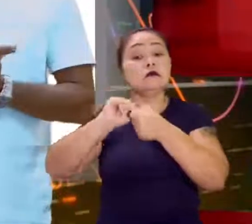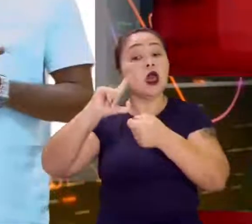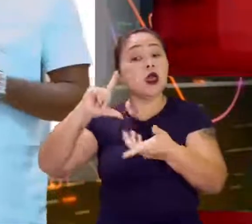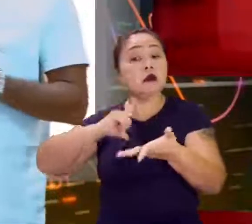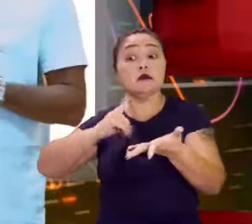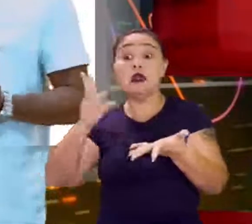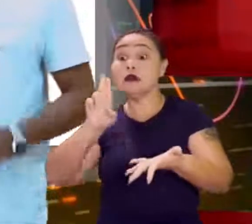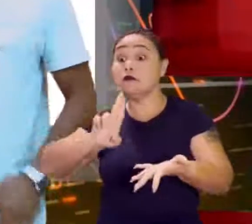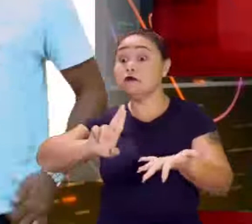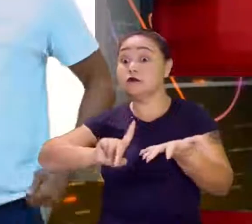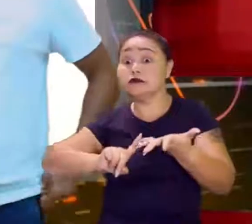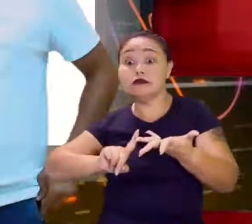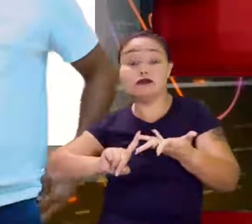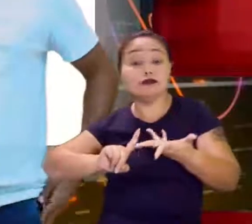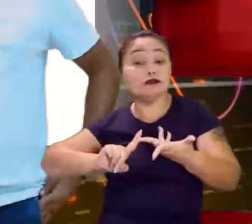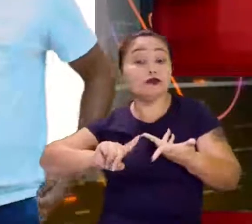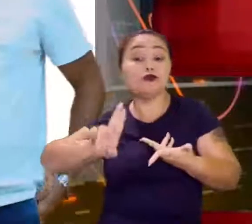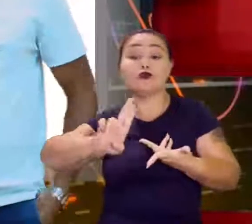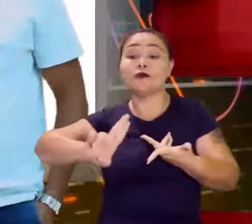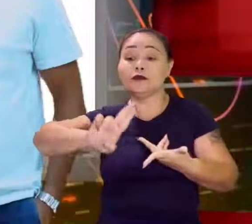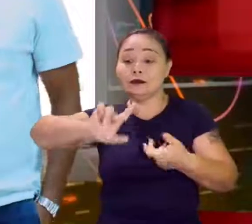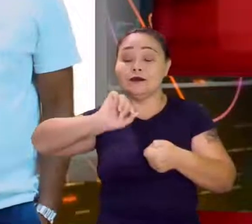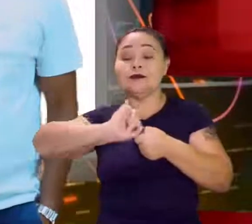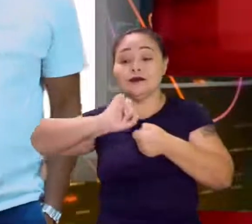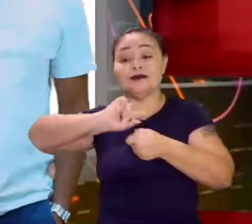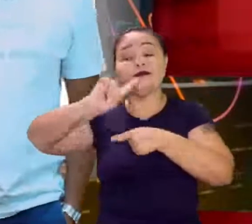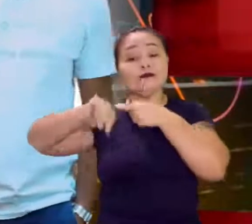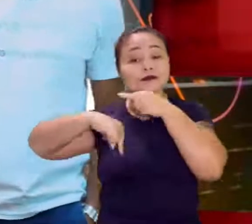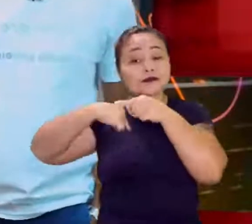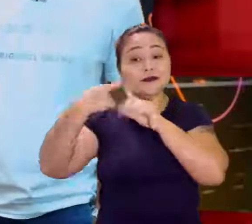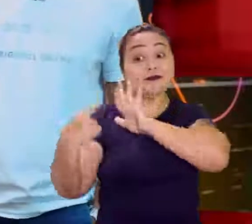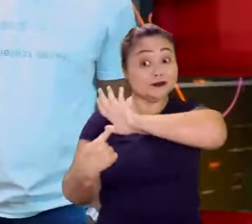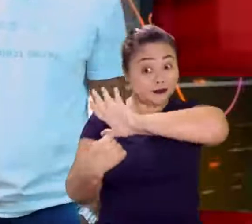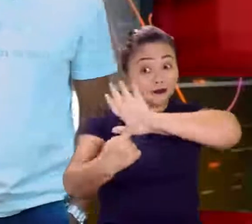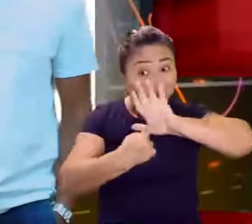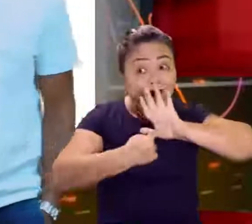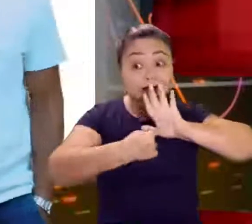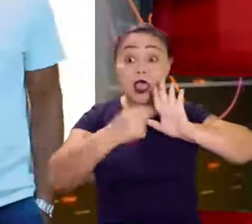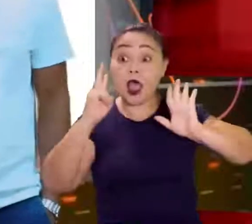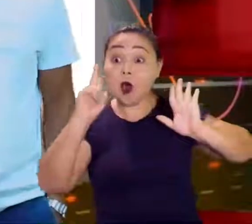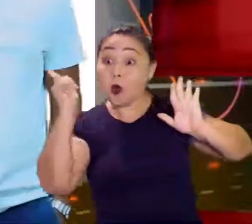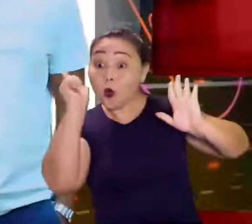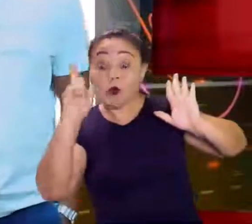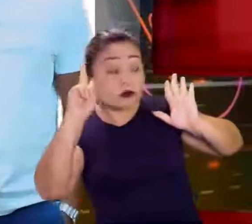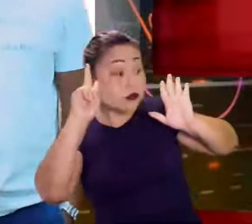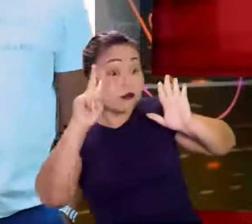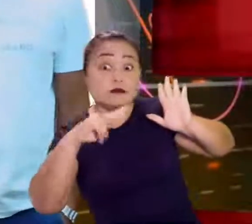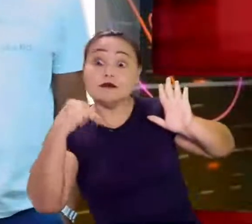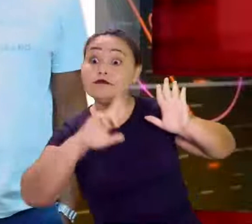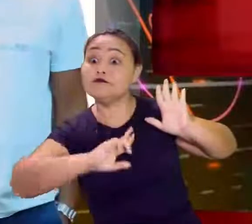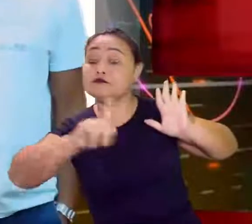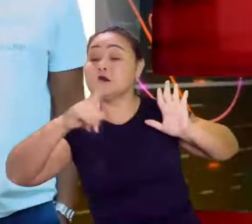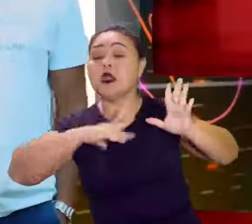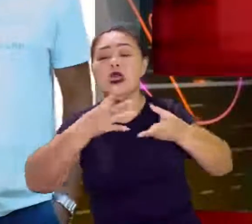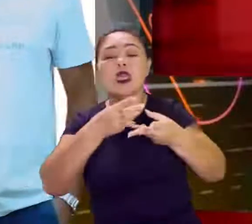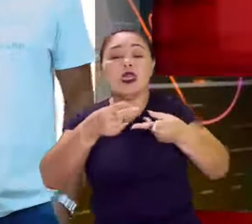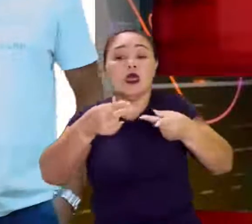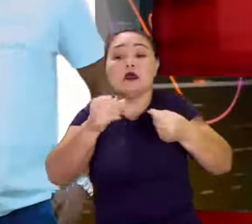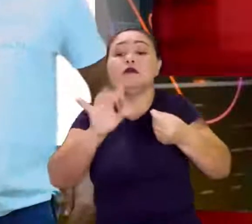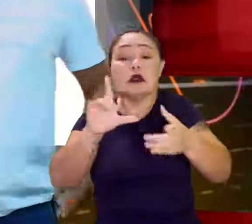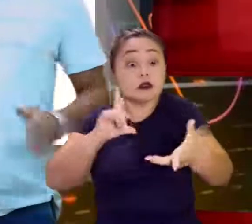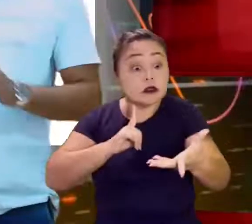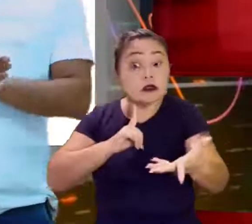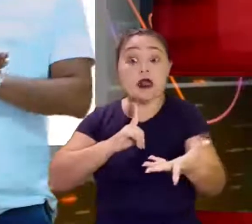muita aplicação, basta a gente mostrar aqui para vocês começarem a visualizar de uma maneira diferente, menos abstrata e sim